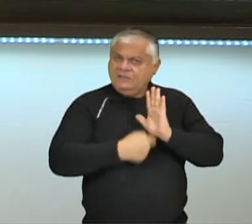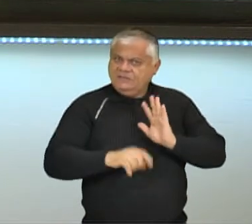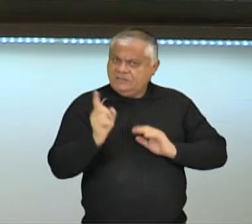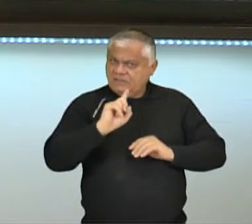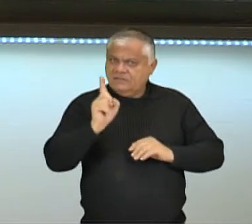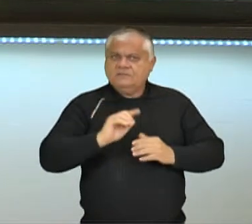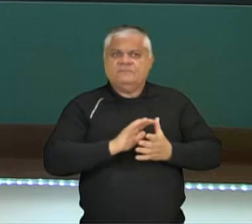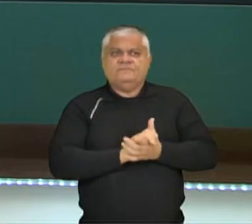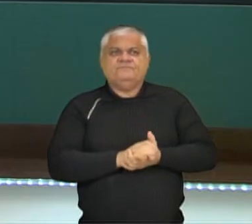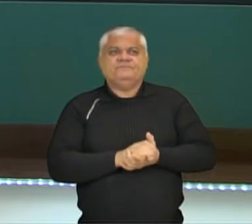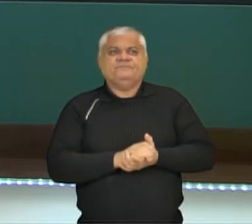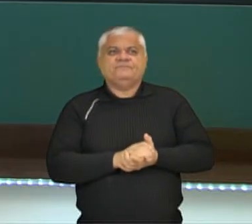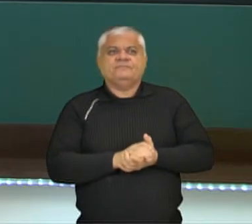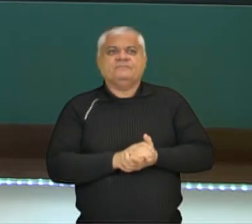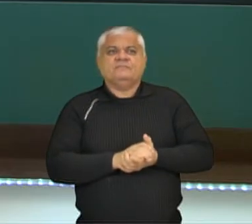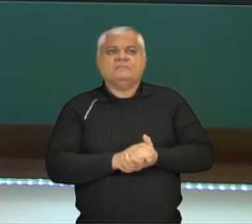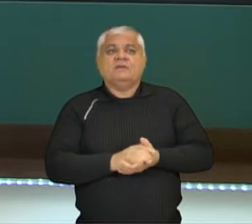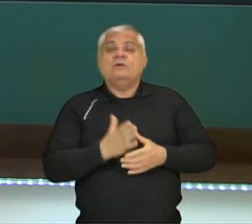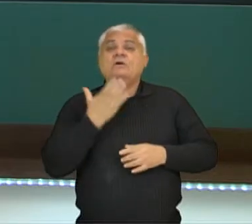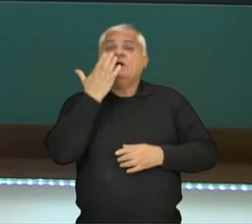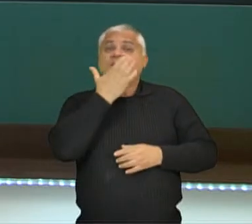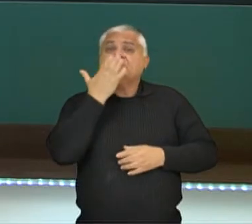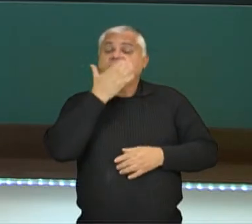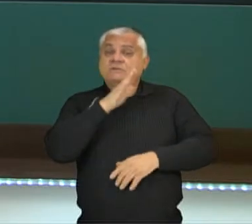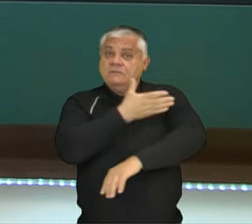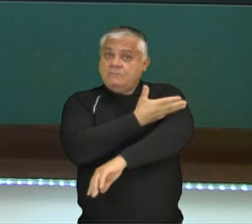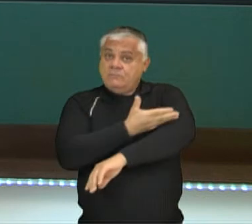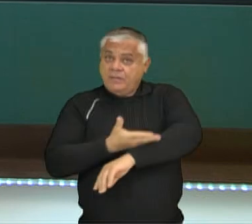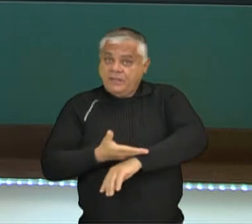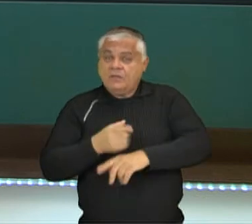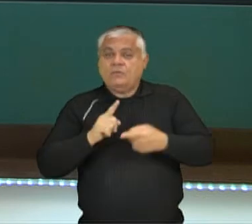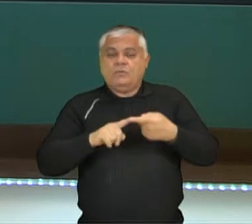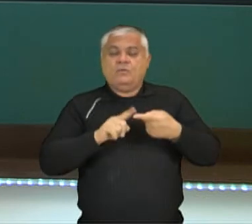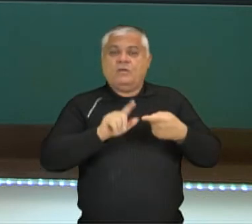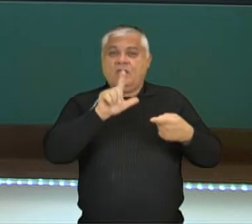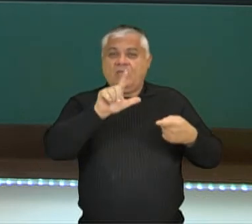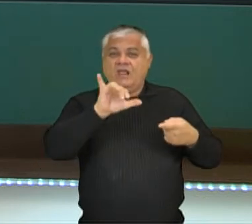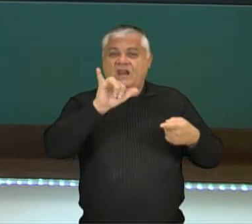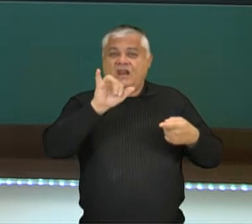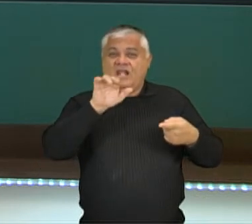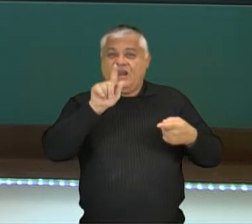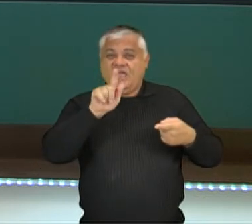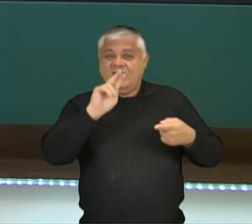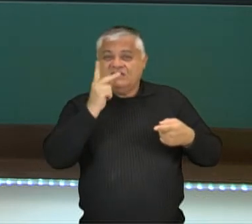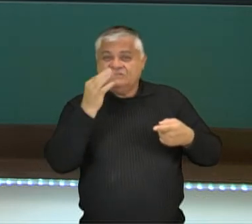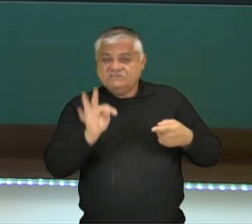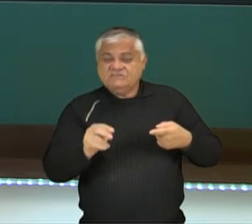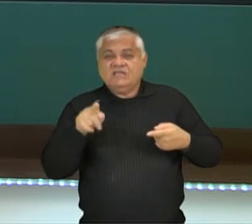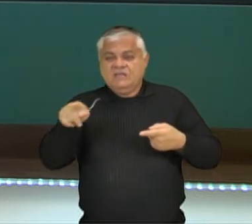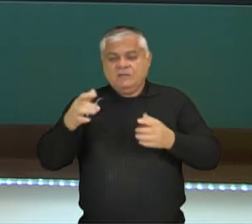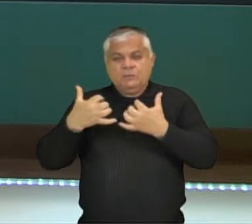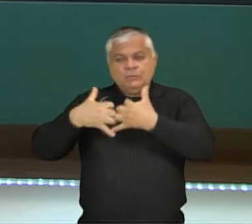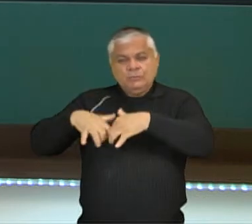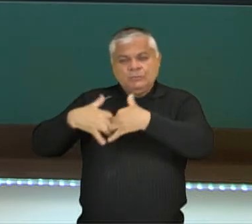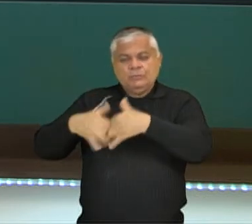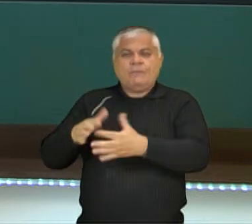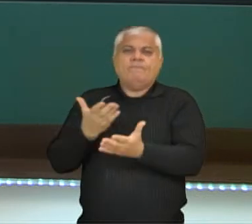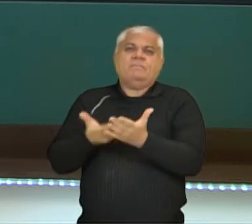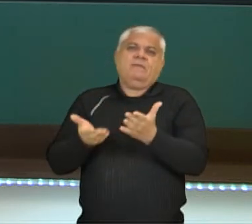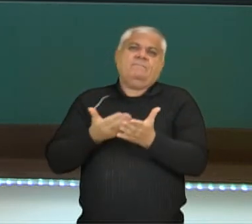como é que ficou essa resposta? O açúcar branco e o light, ao serem processados,